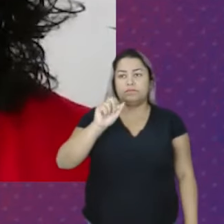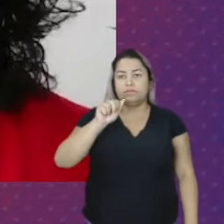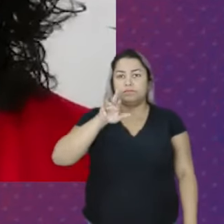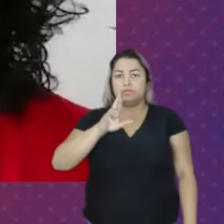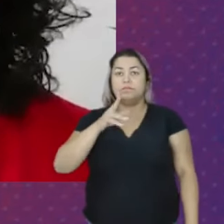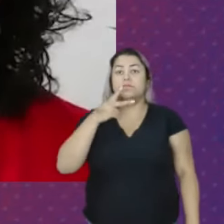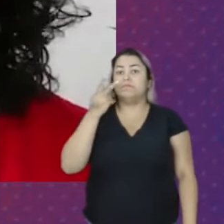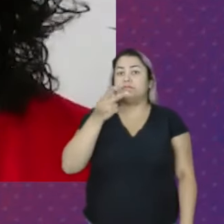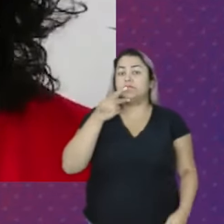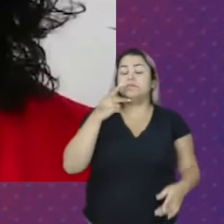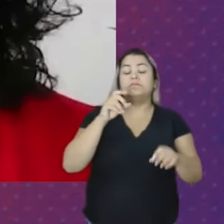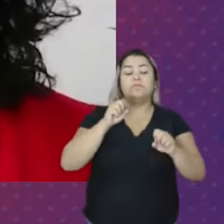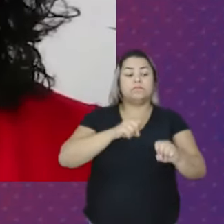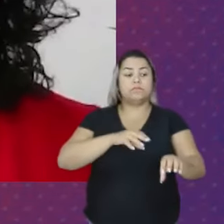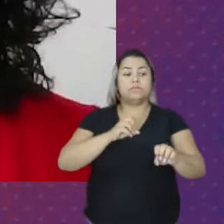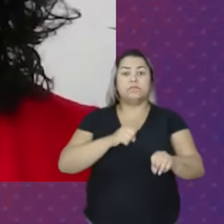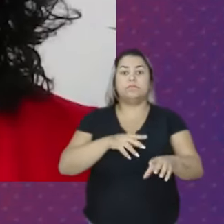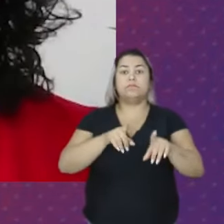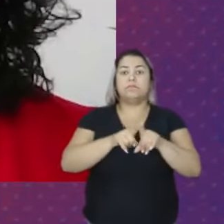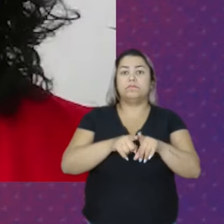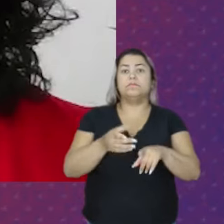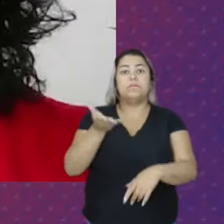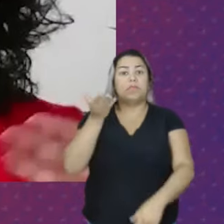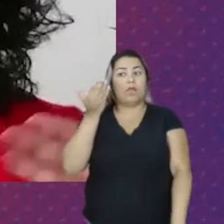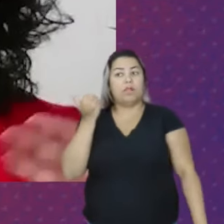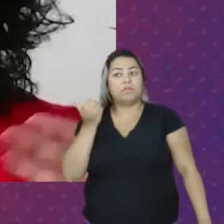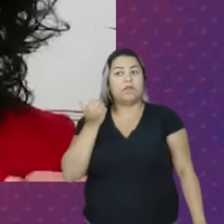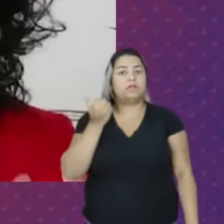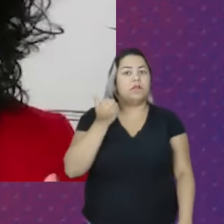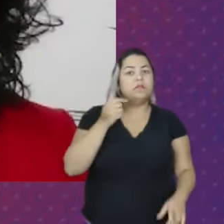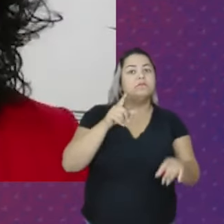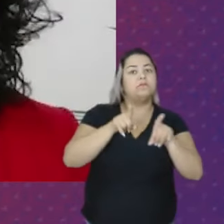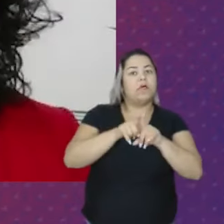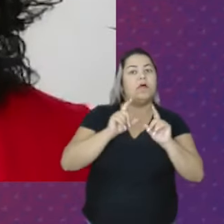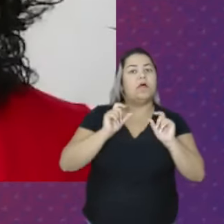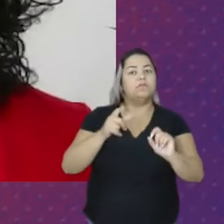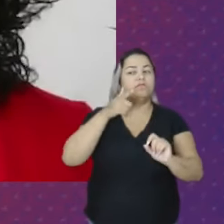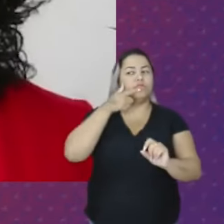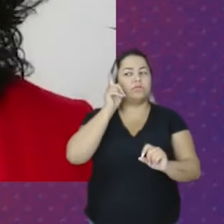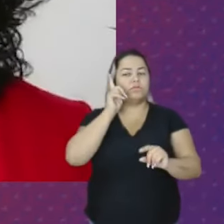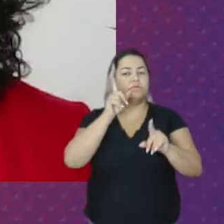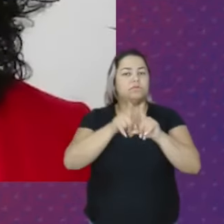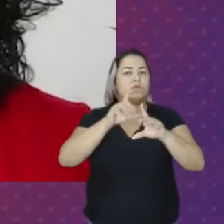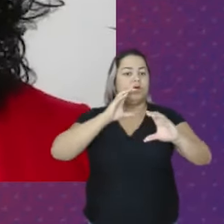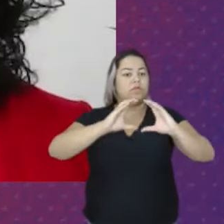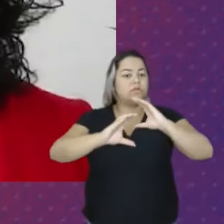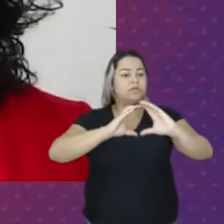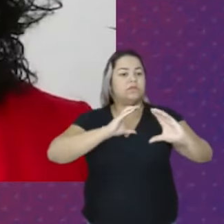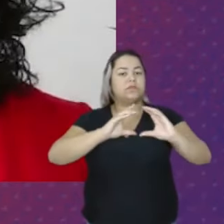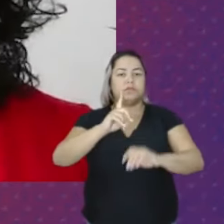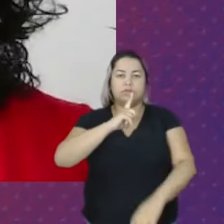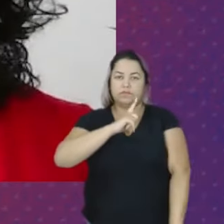tratamos na aula passada, ele recebe, então, uma